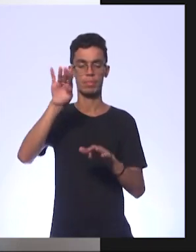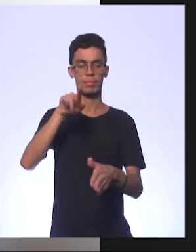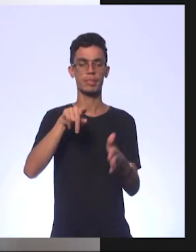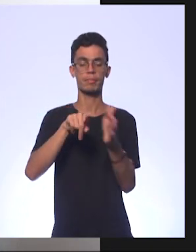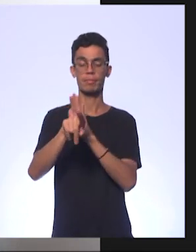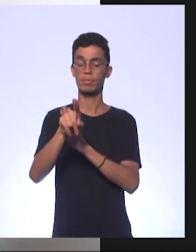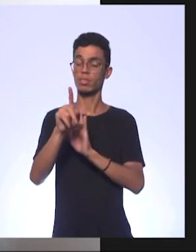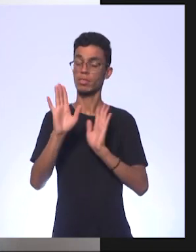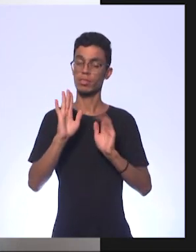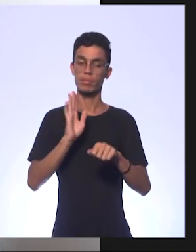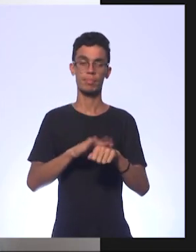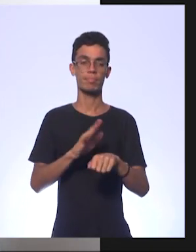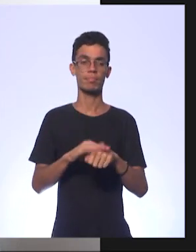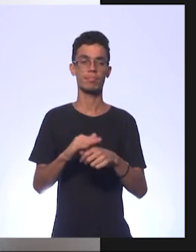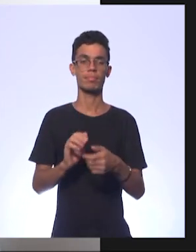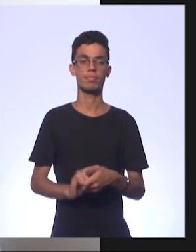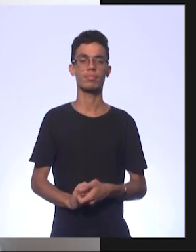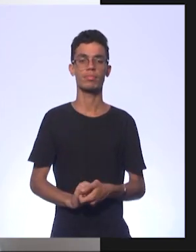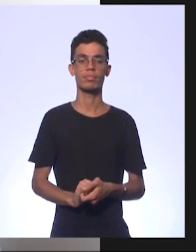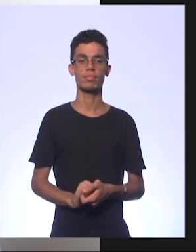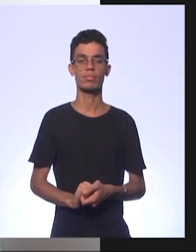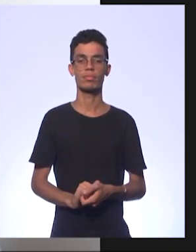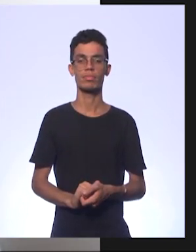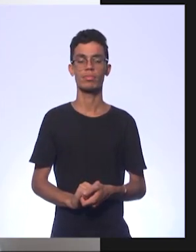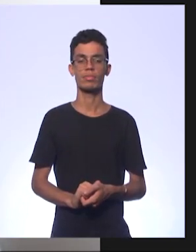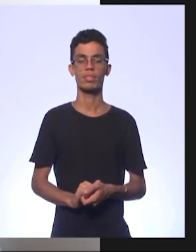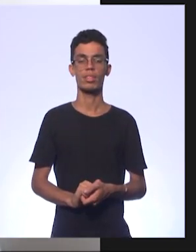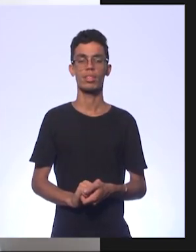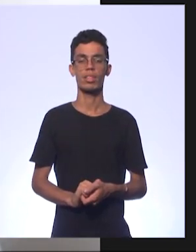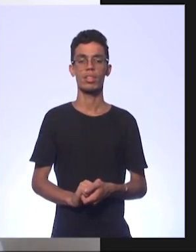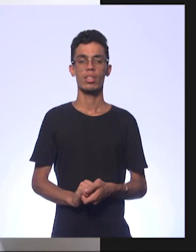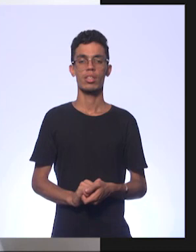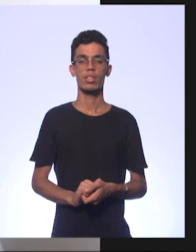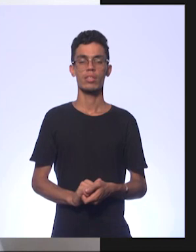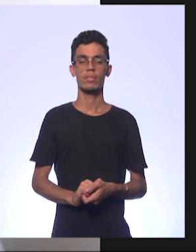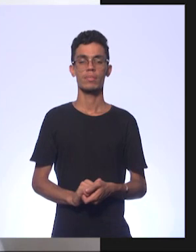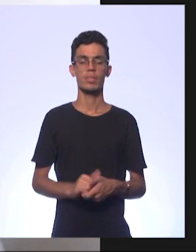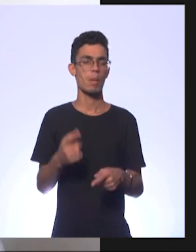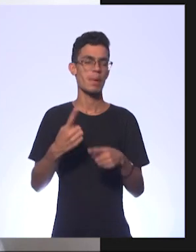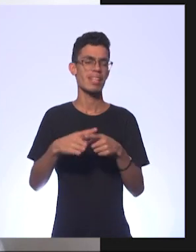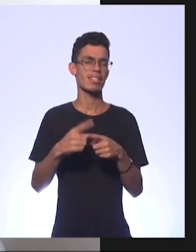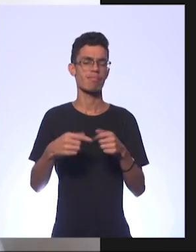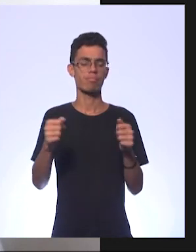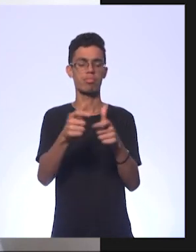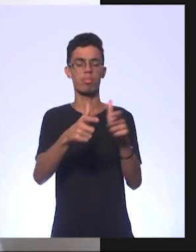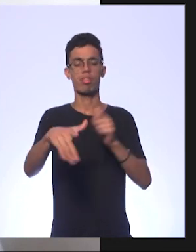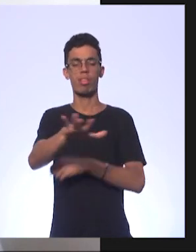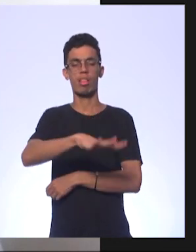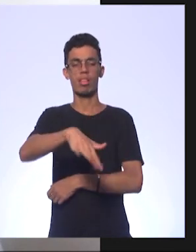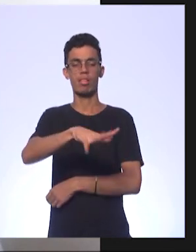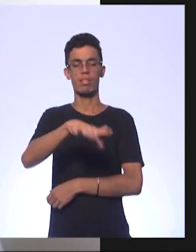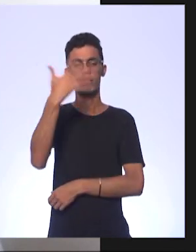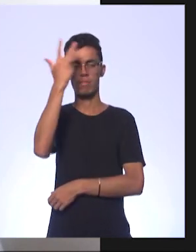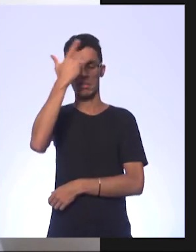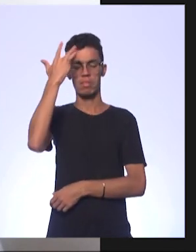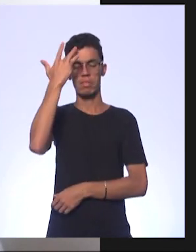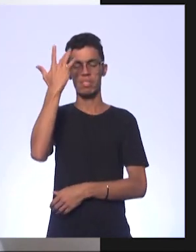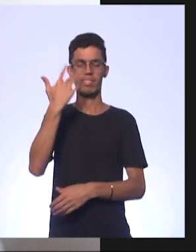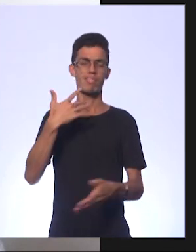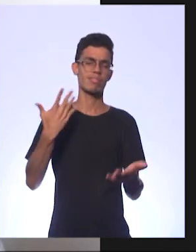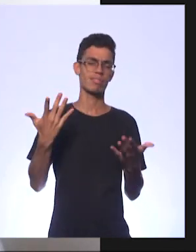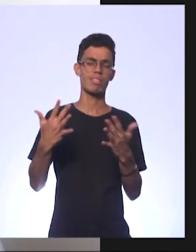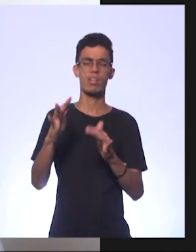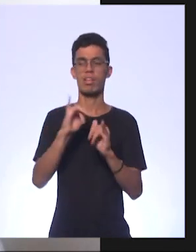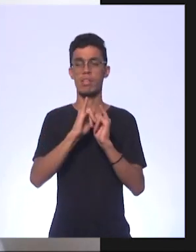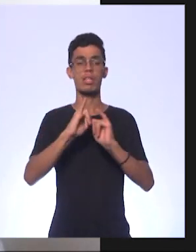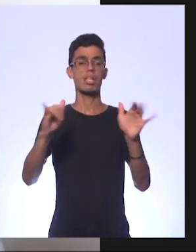foi colocada. Tá? Então, por que está surgindo, Raquel, tanta questão? É